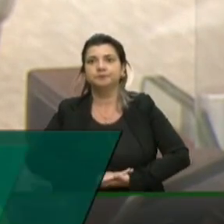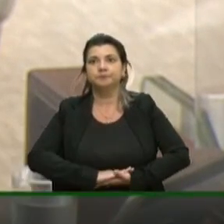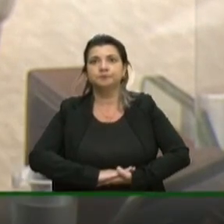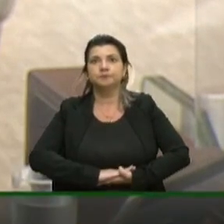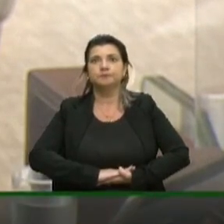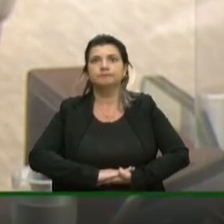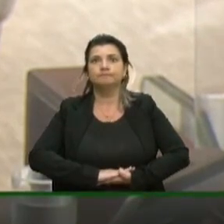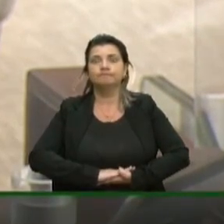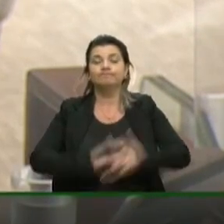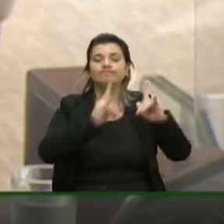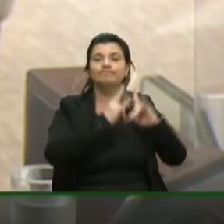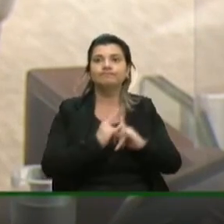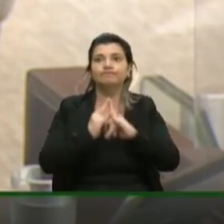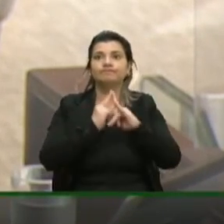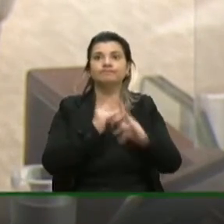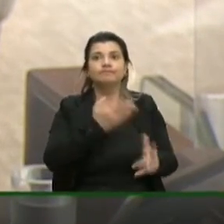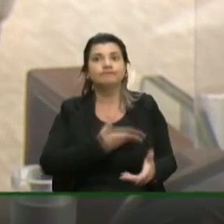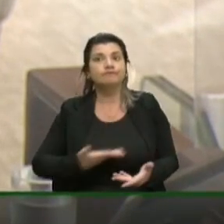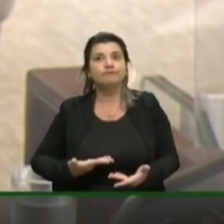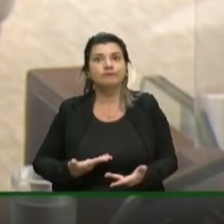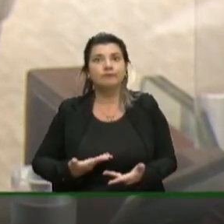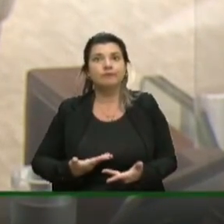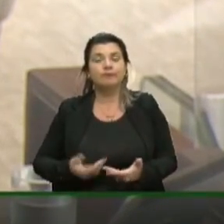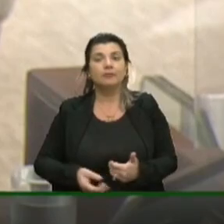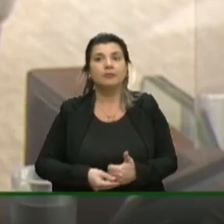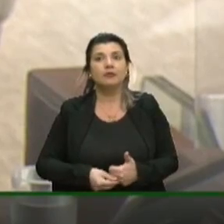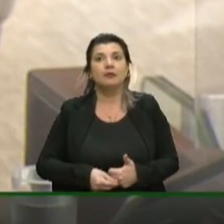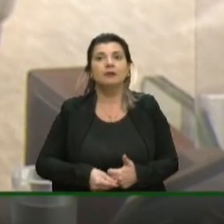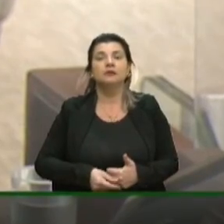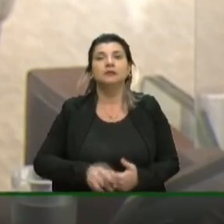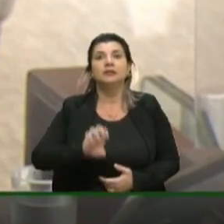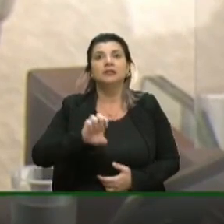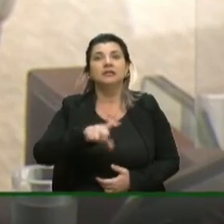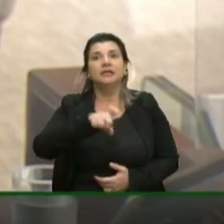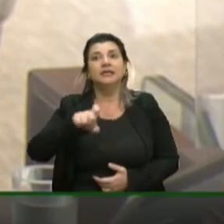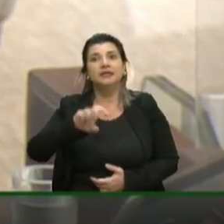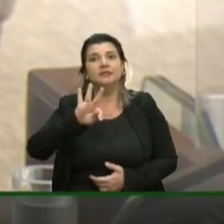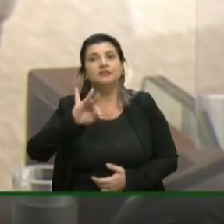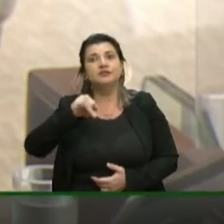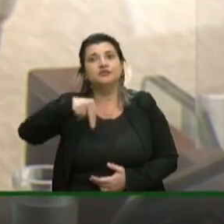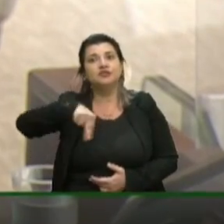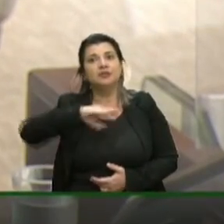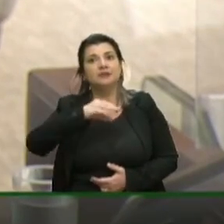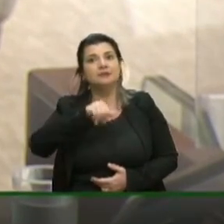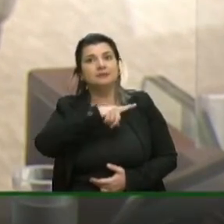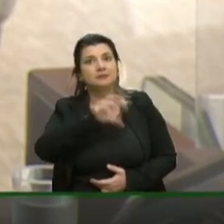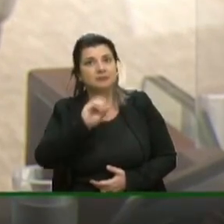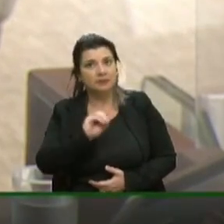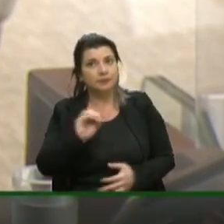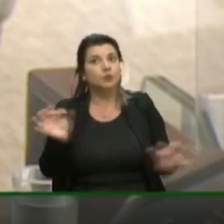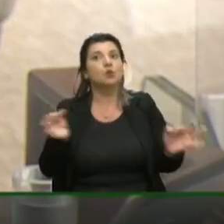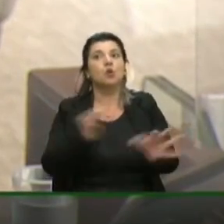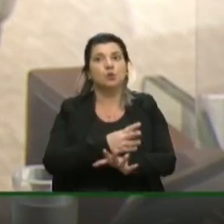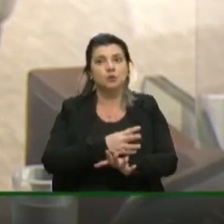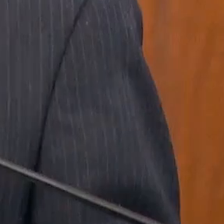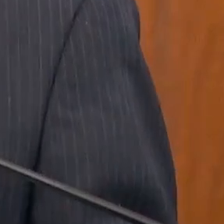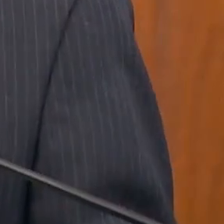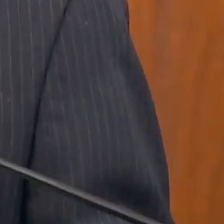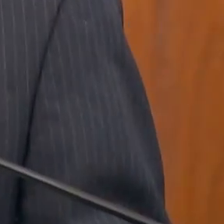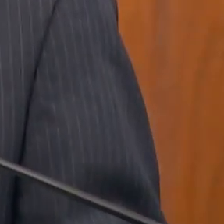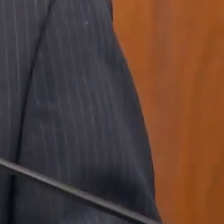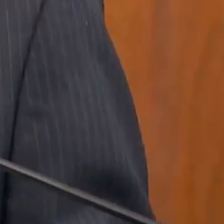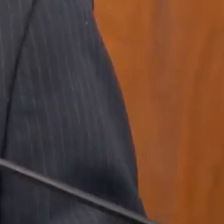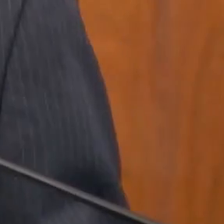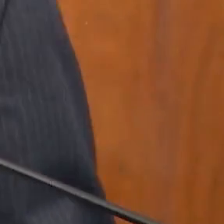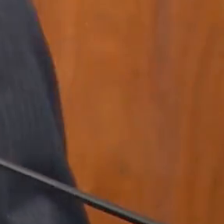é um órgão público cuja extinção e conclusão de seus trabalhos já deveria estar mais bem encaminhado